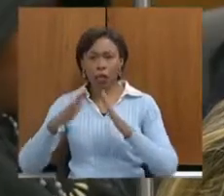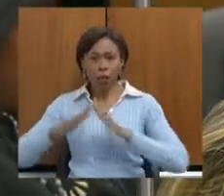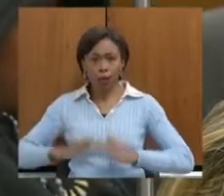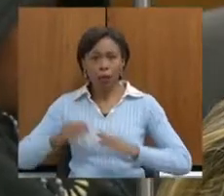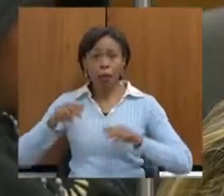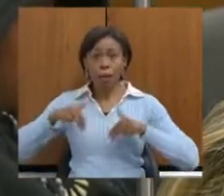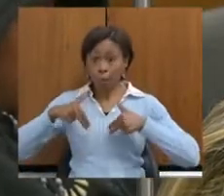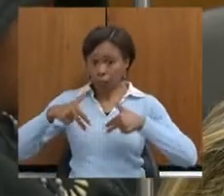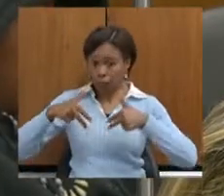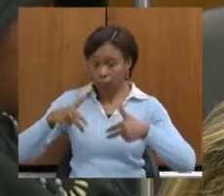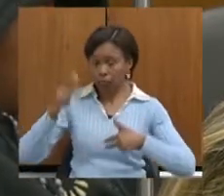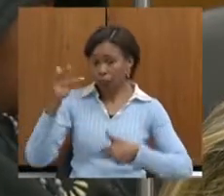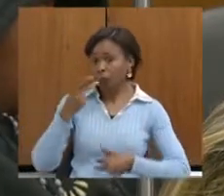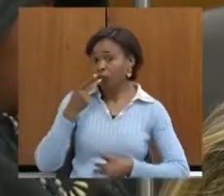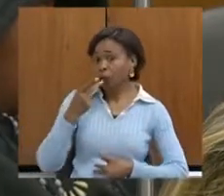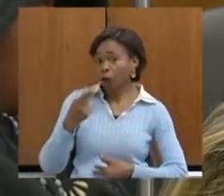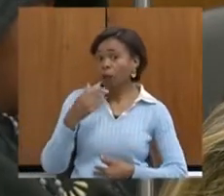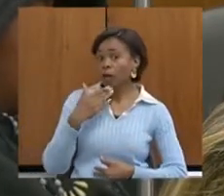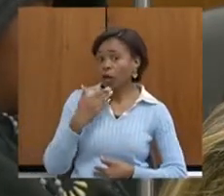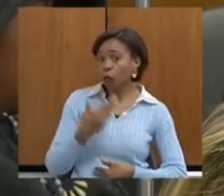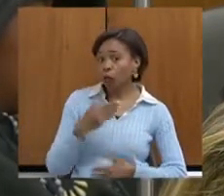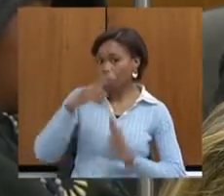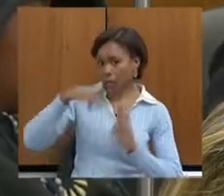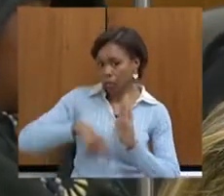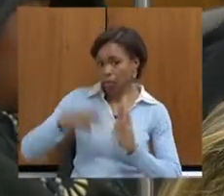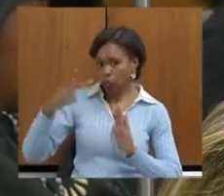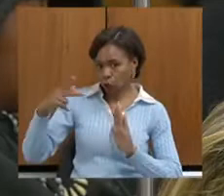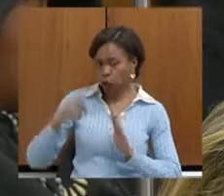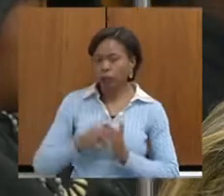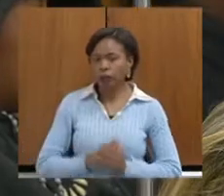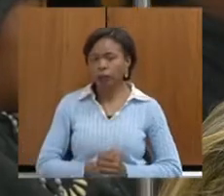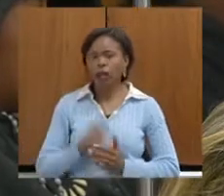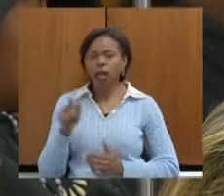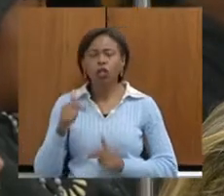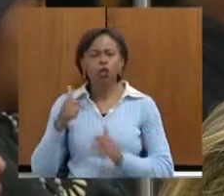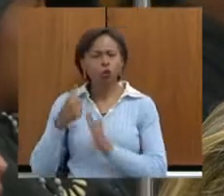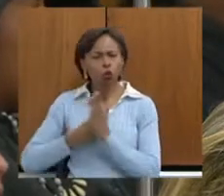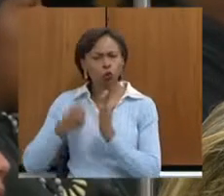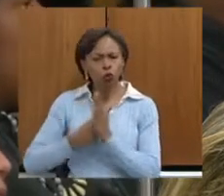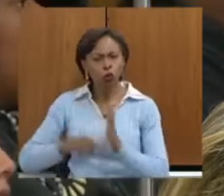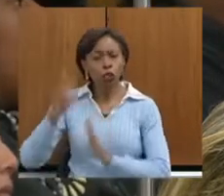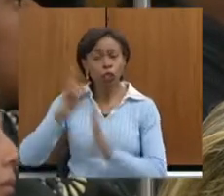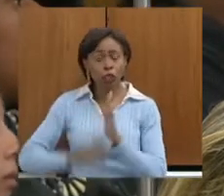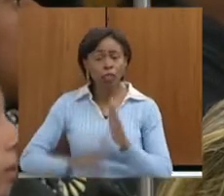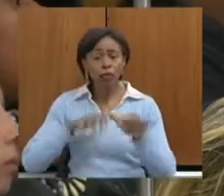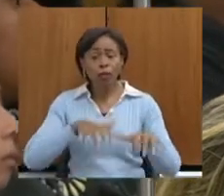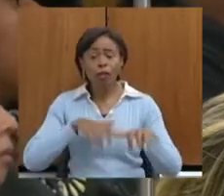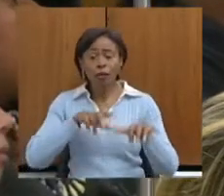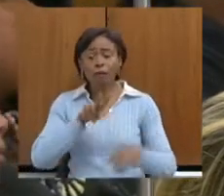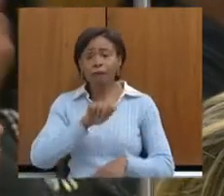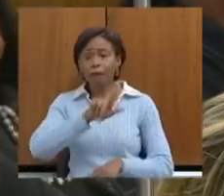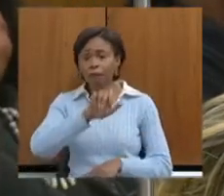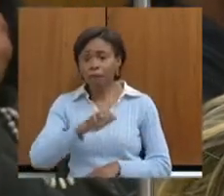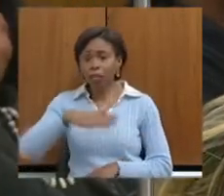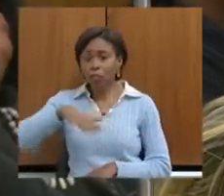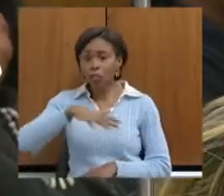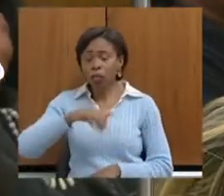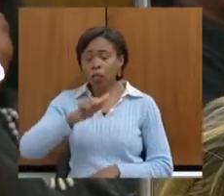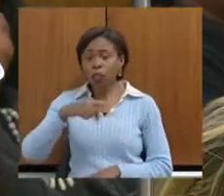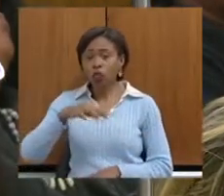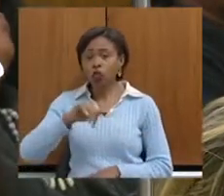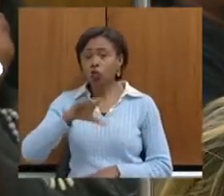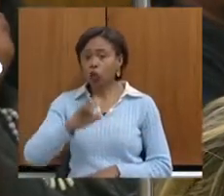militante para ele pediu para ler manifestação dela por estar em outra luta contra as violações do direito pela Mineração Vale no distrito de Antônio Pereira